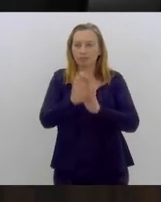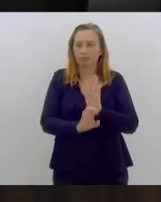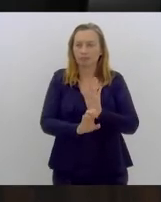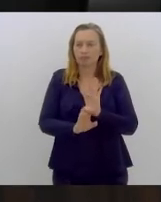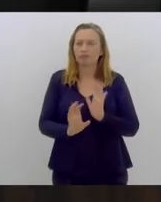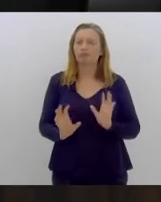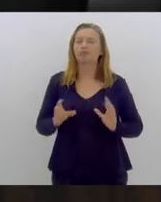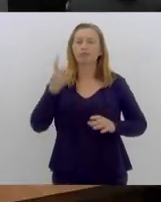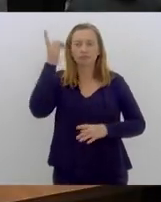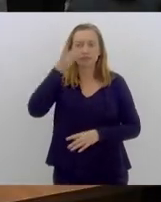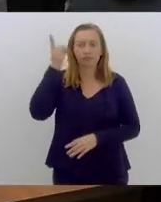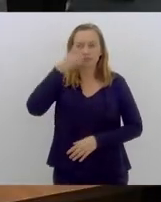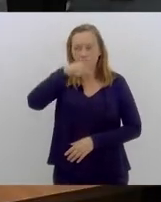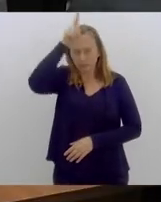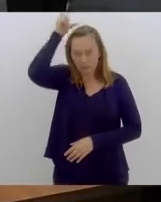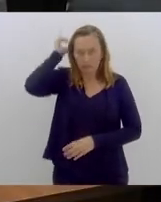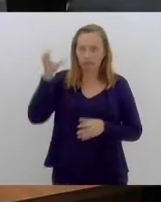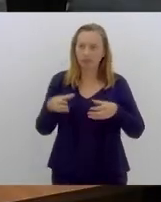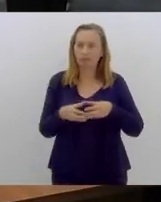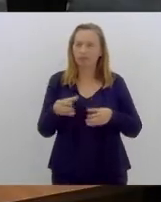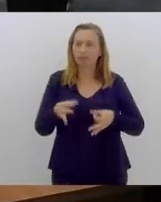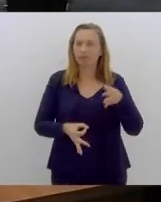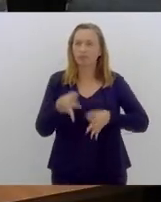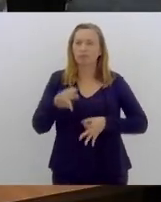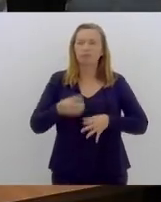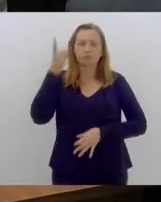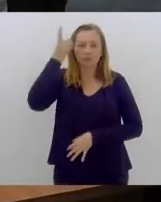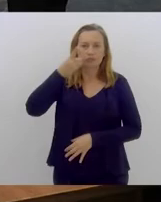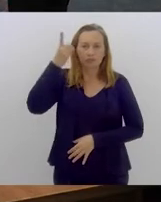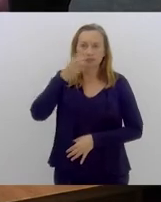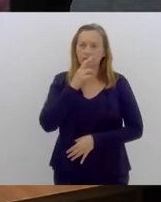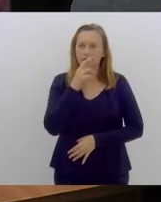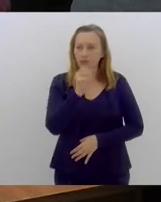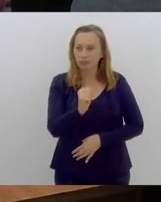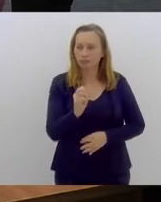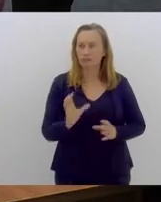deputado Luiz Paulo. Deputado Rodrigo Amorim.